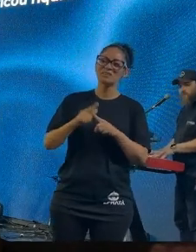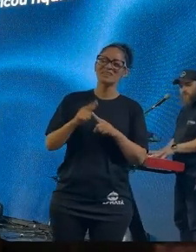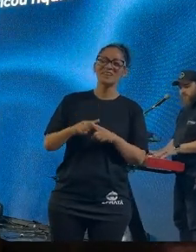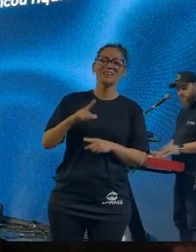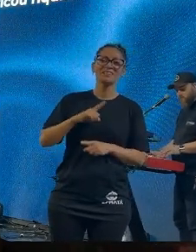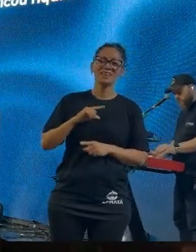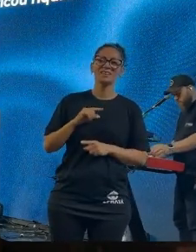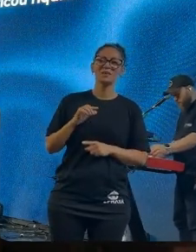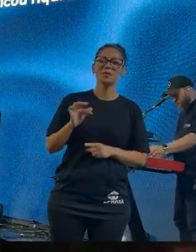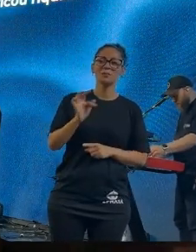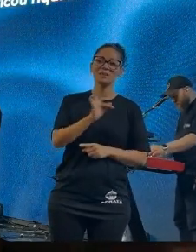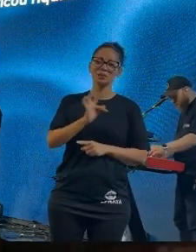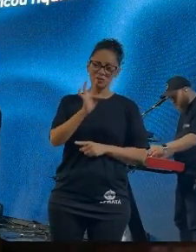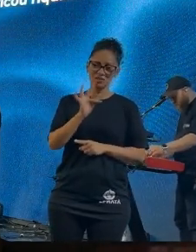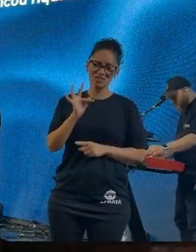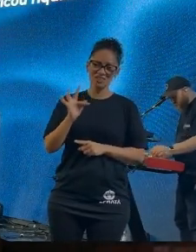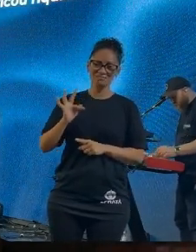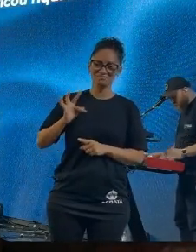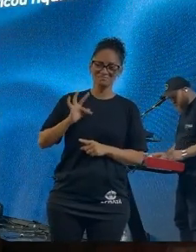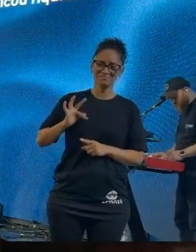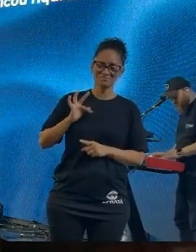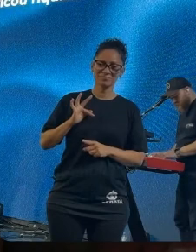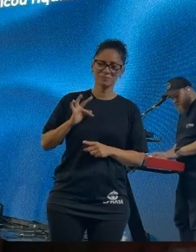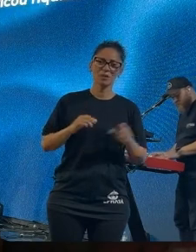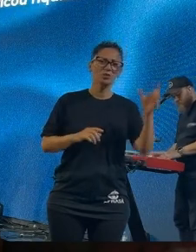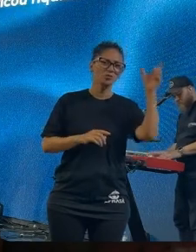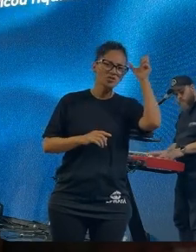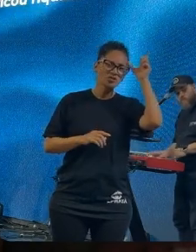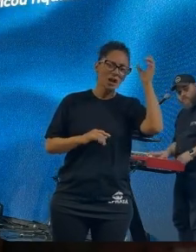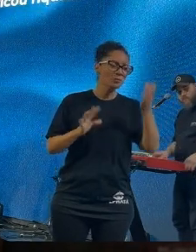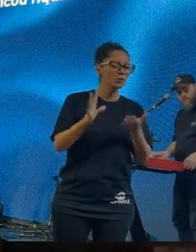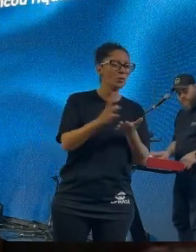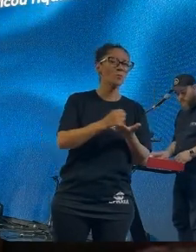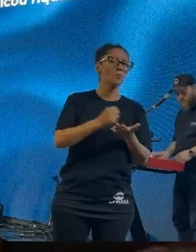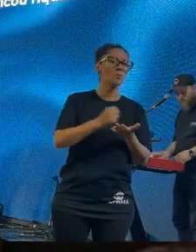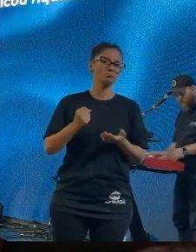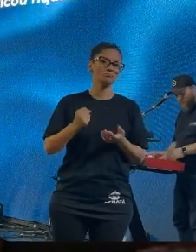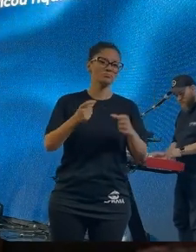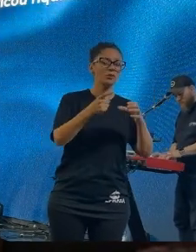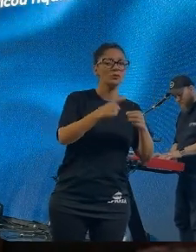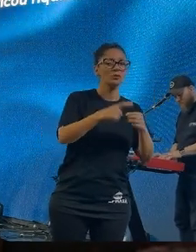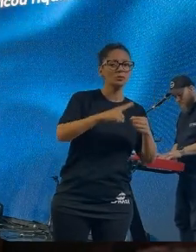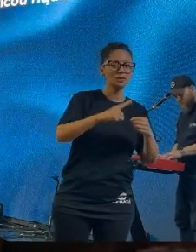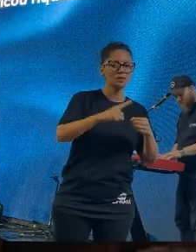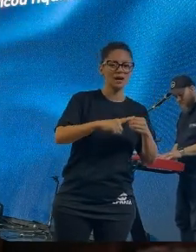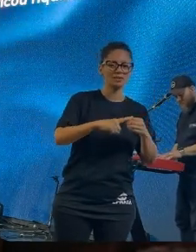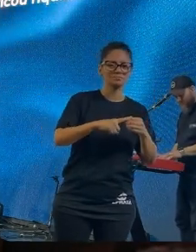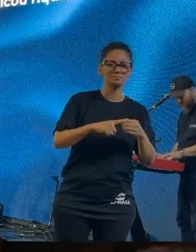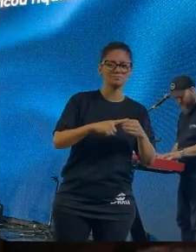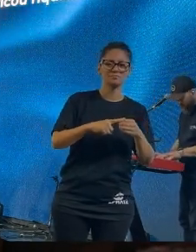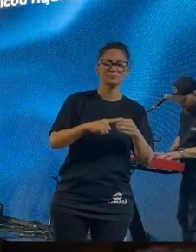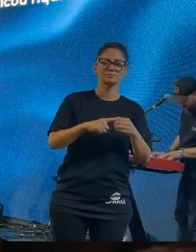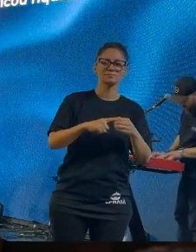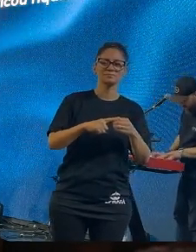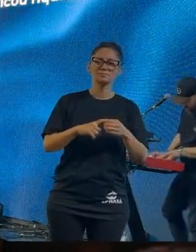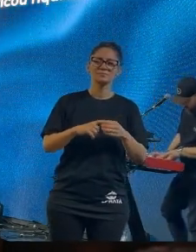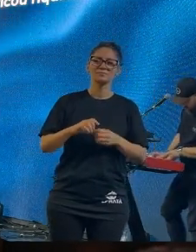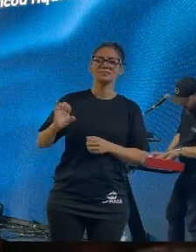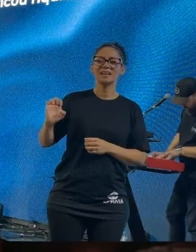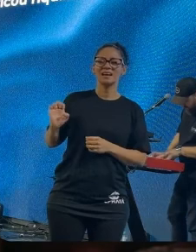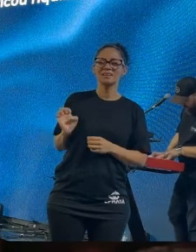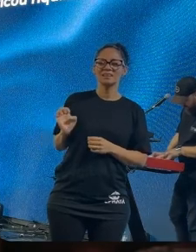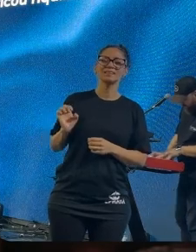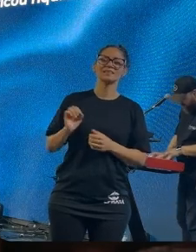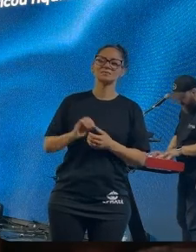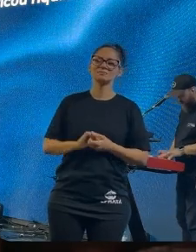teologia do inferno que roubou de nós esse lugar da riqueza. Então quando se fala em riqueza, a gente começa a ter calafrios. Deixa eu dizer algo